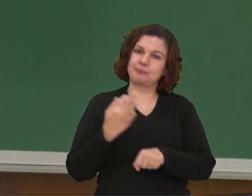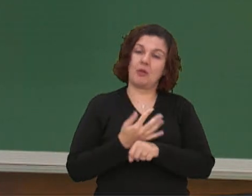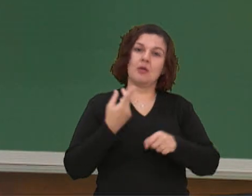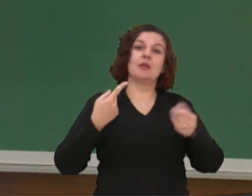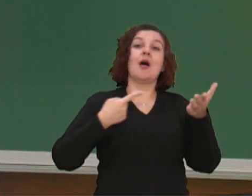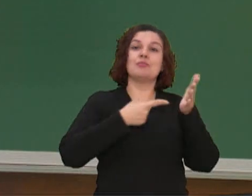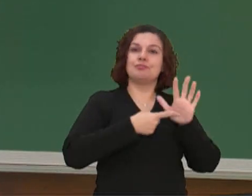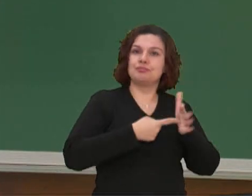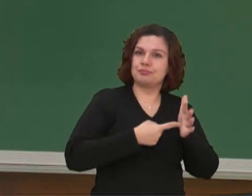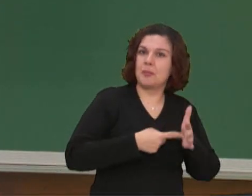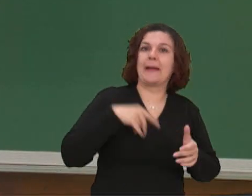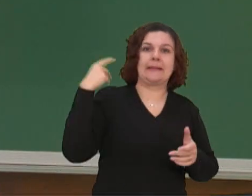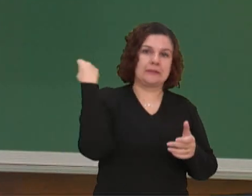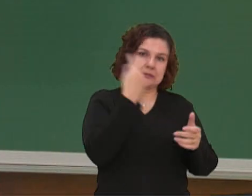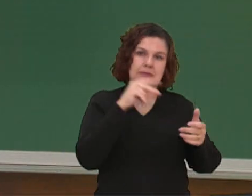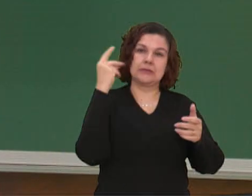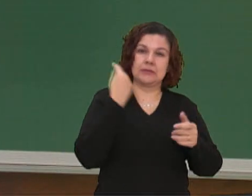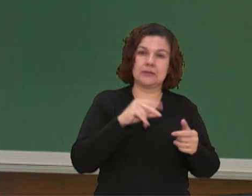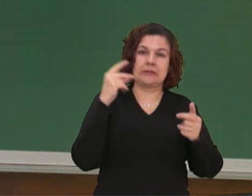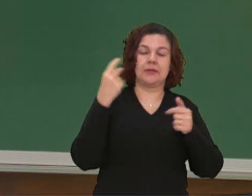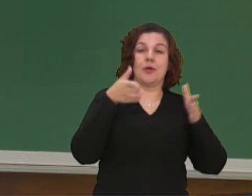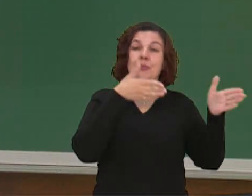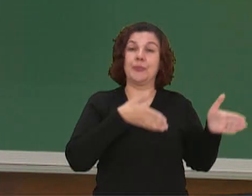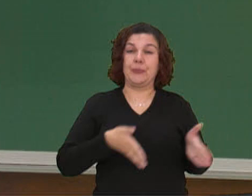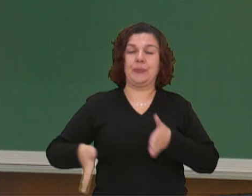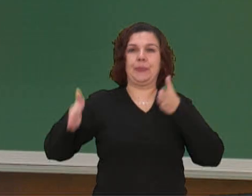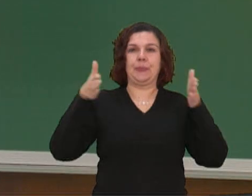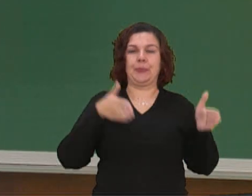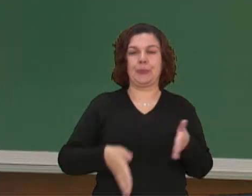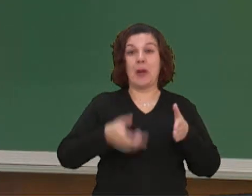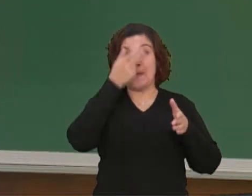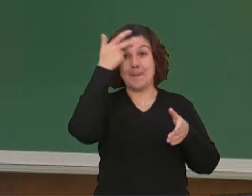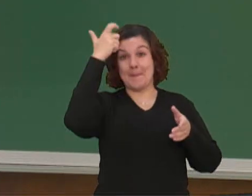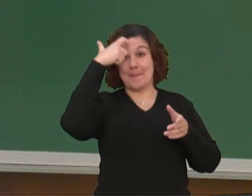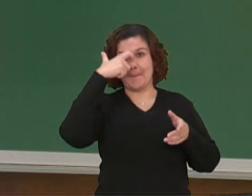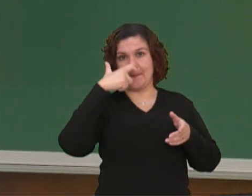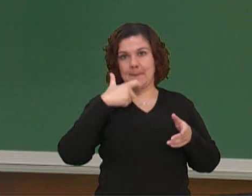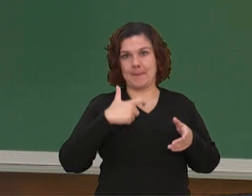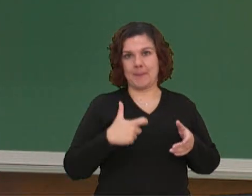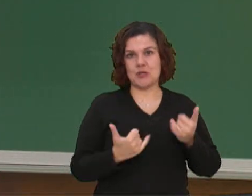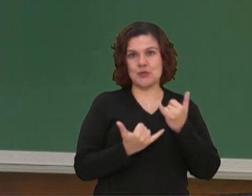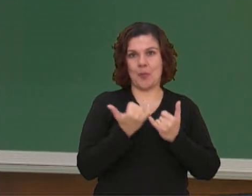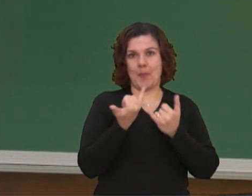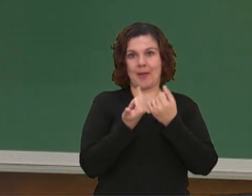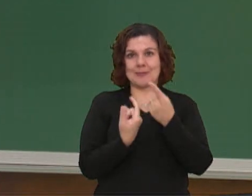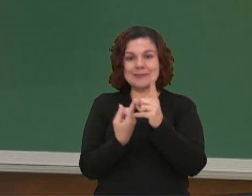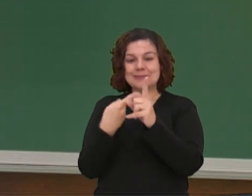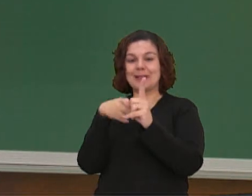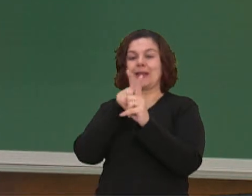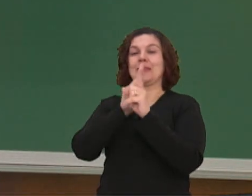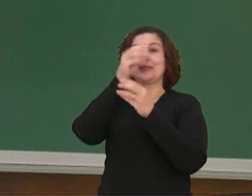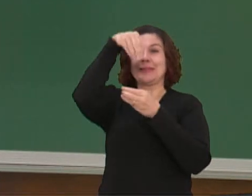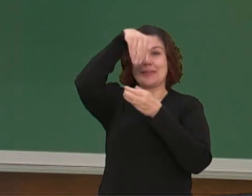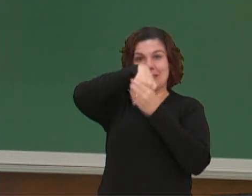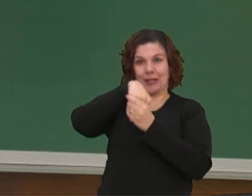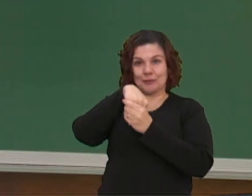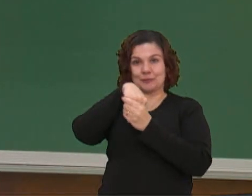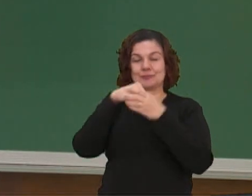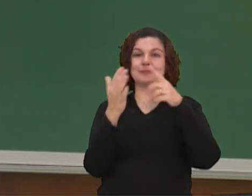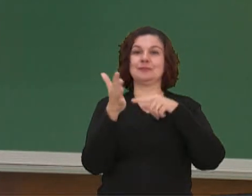gente falou lá no comecinho da aula, né? Dessa ideia do trabalhador ser quase como uma parte da máquina,